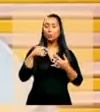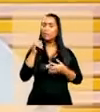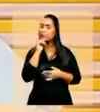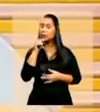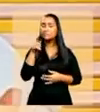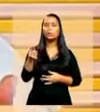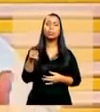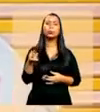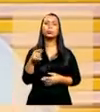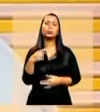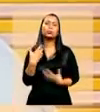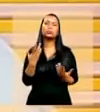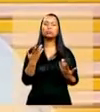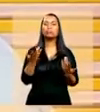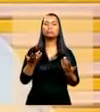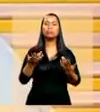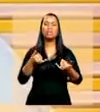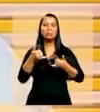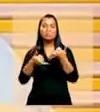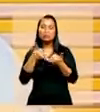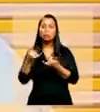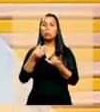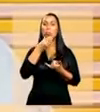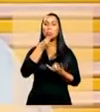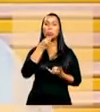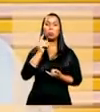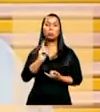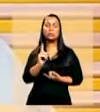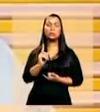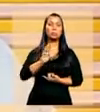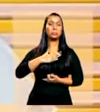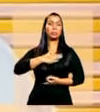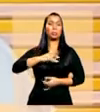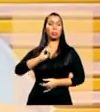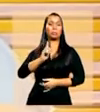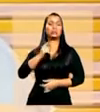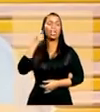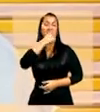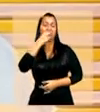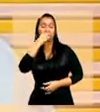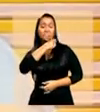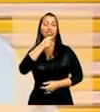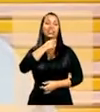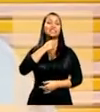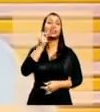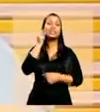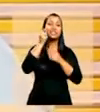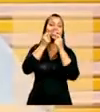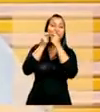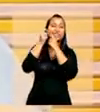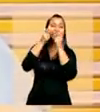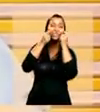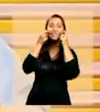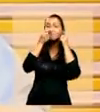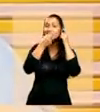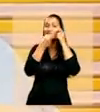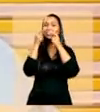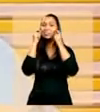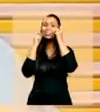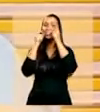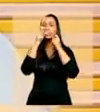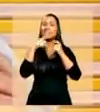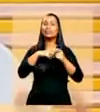história dele, do bichinho que não gostava, do menino que não gostava de escovar os dentes, e que aí o bichinho da cárie invadiu a boca